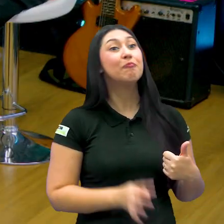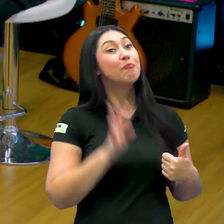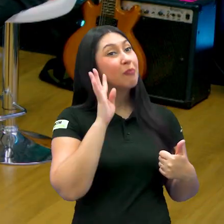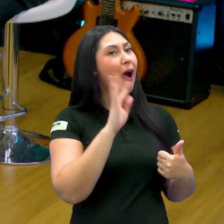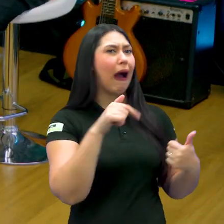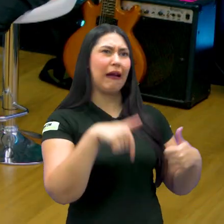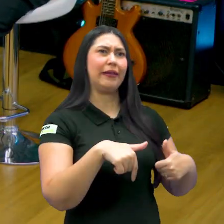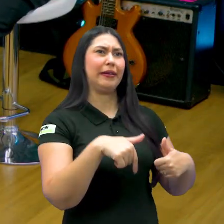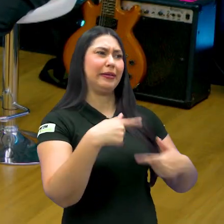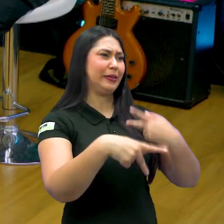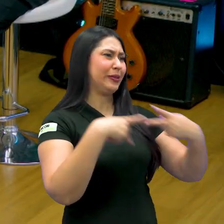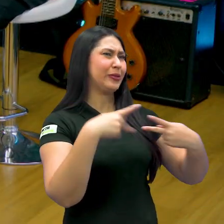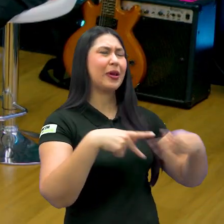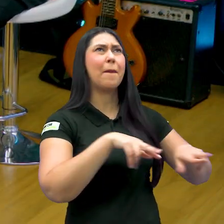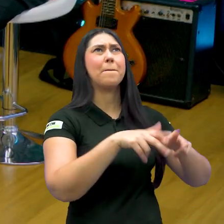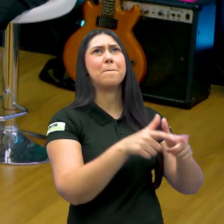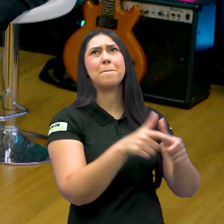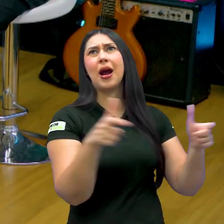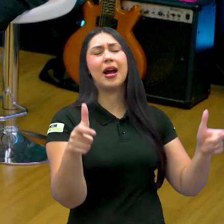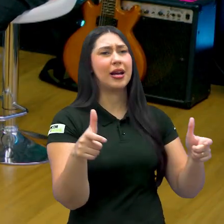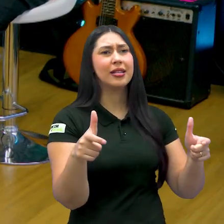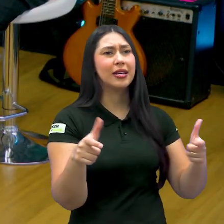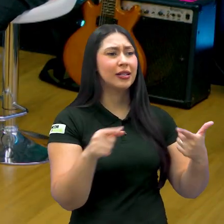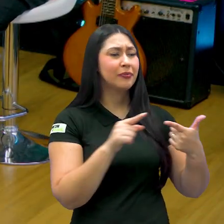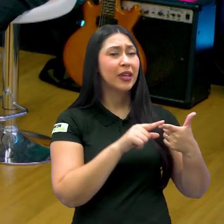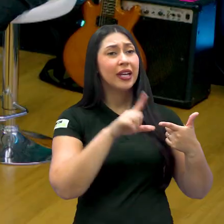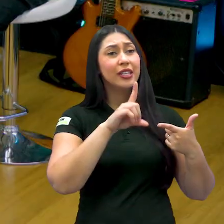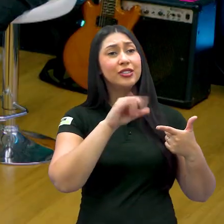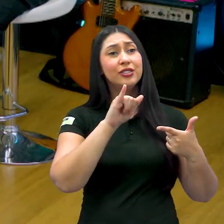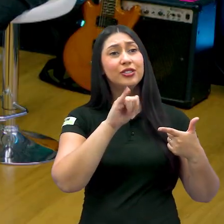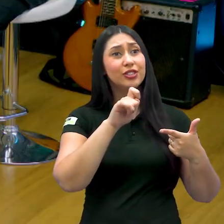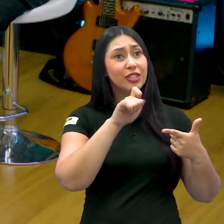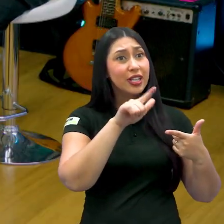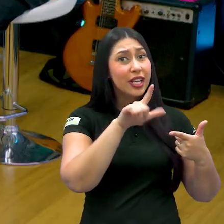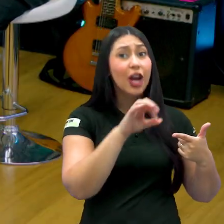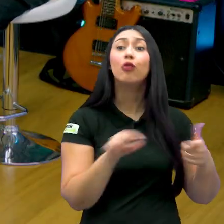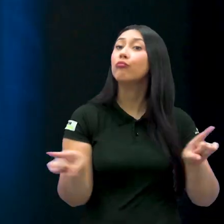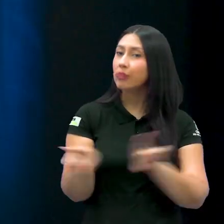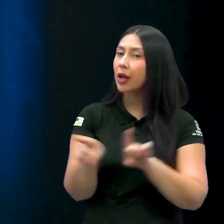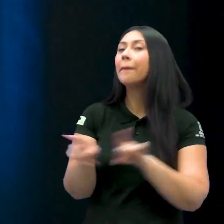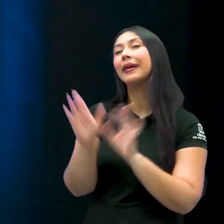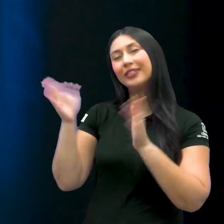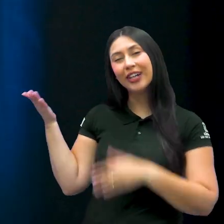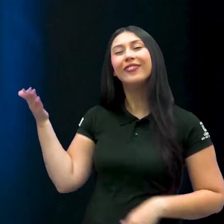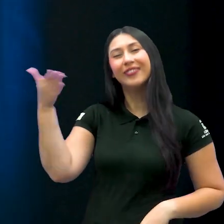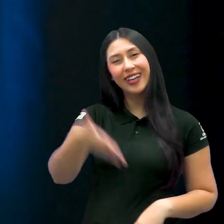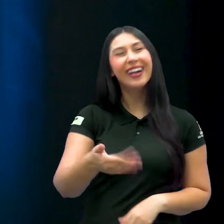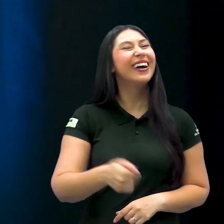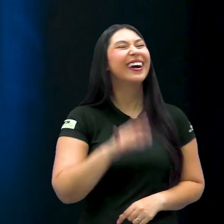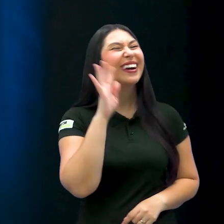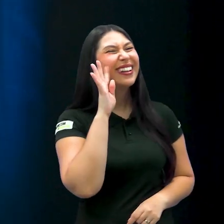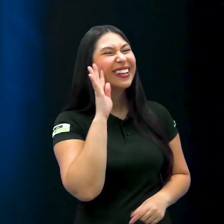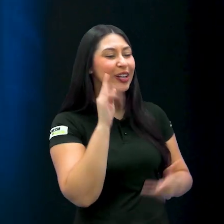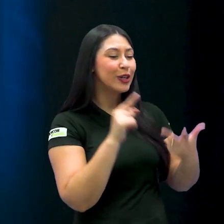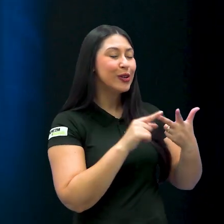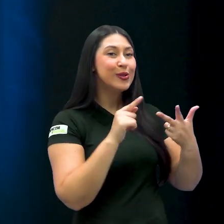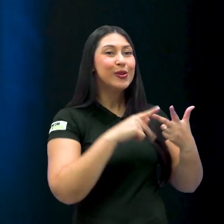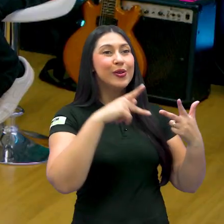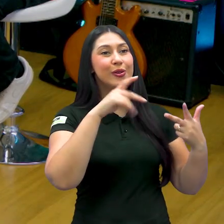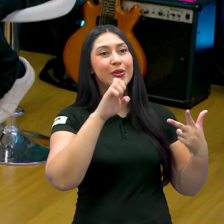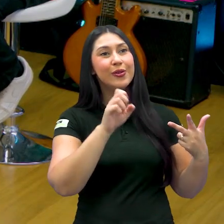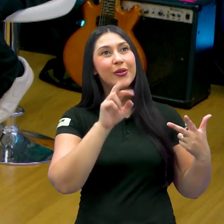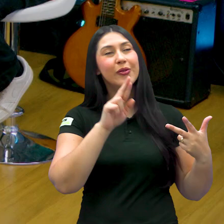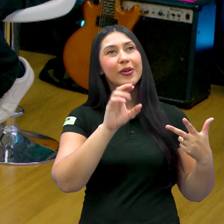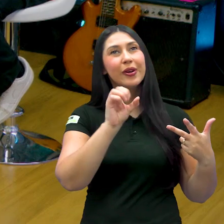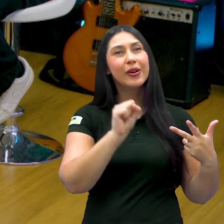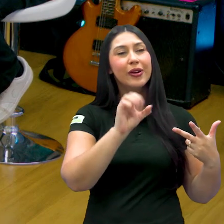Aqui em São José tem bandas muito boas. Tem o Diego Xavier Trio. Já vieram no Sobe o Som, inclusive. Legal. E o Personas também. São